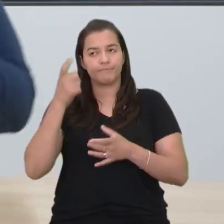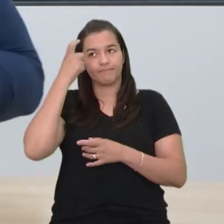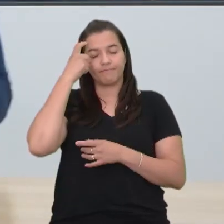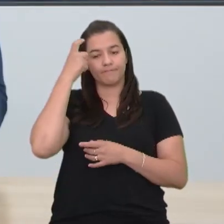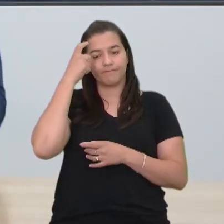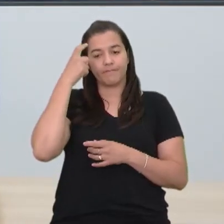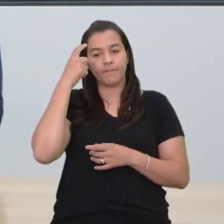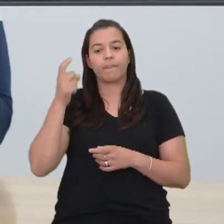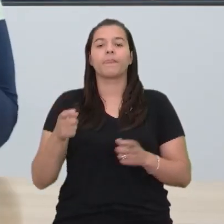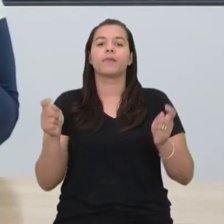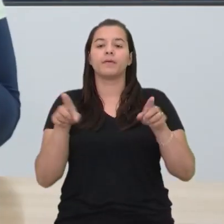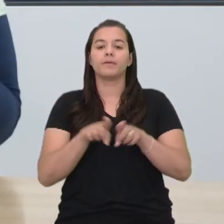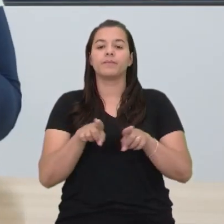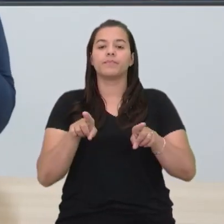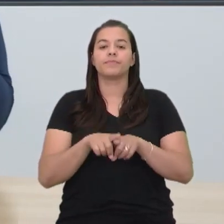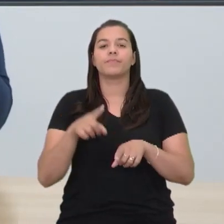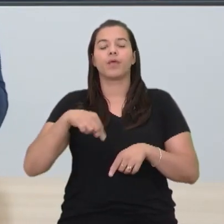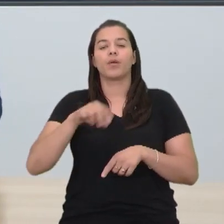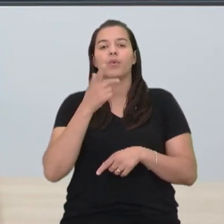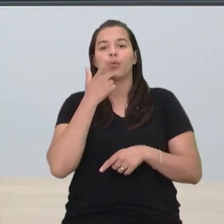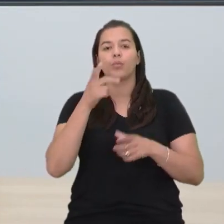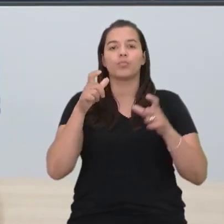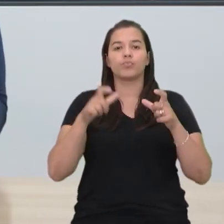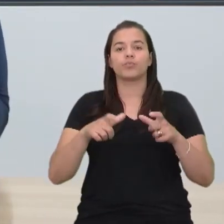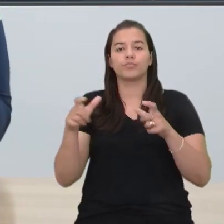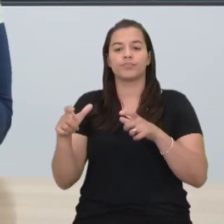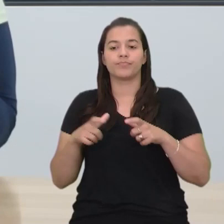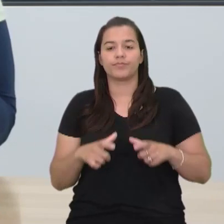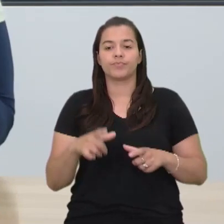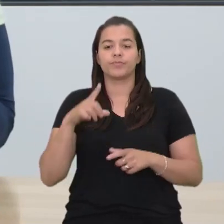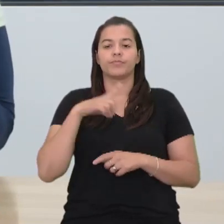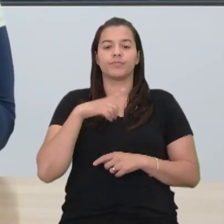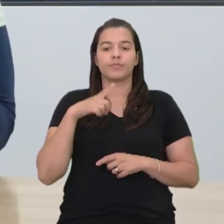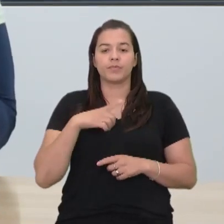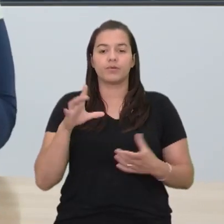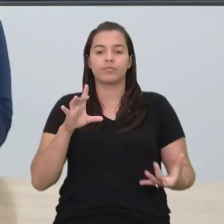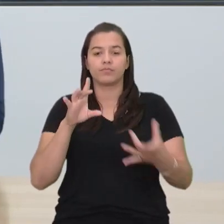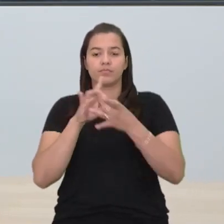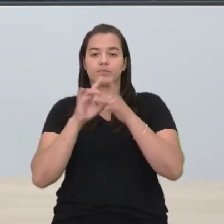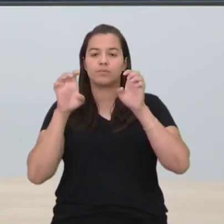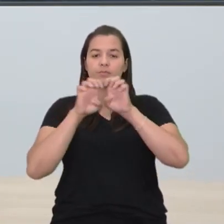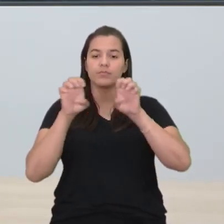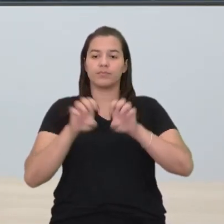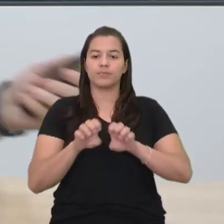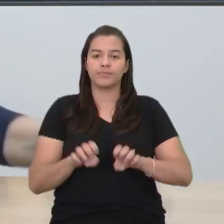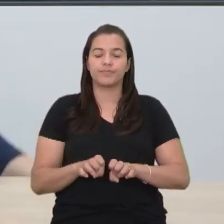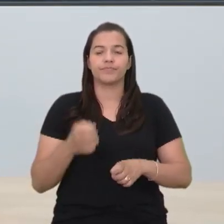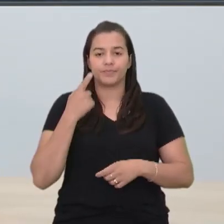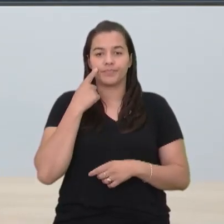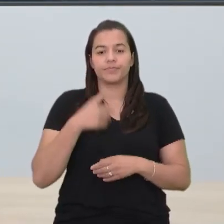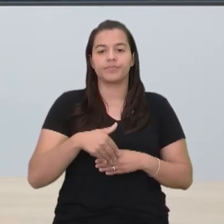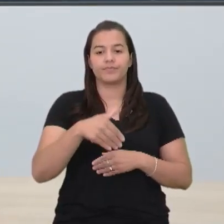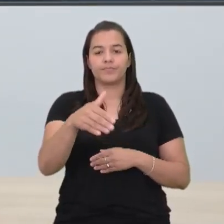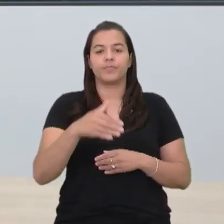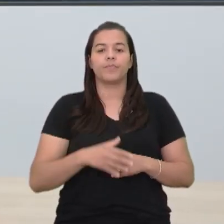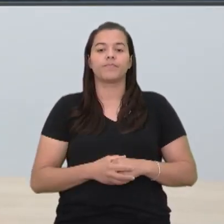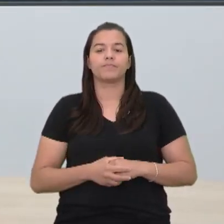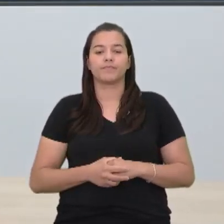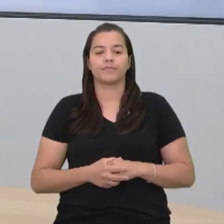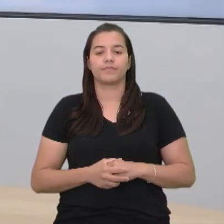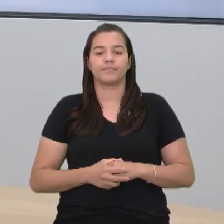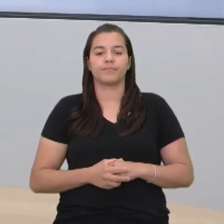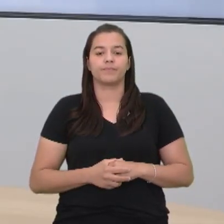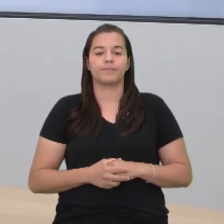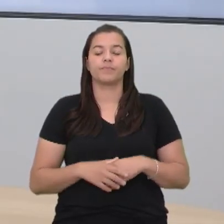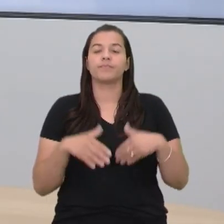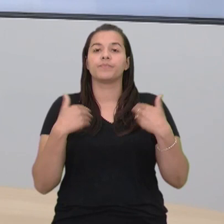Sim, e vai falar um pouquinho de onde a gente está, da atividade 3, vai falar também dos eixos estruturantes. Então, vamos lá, vamos começar. Então, qual é o